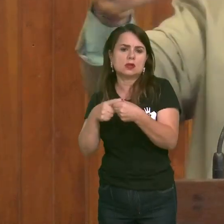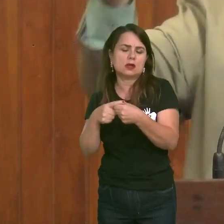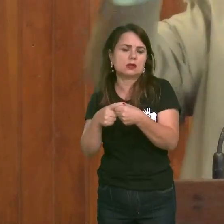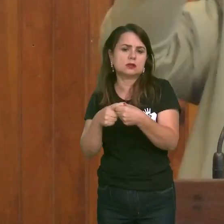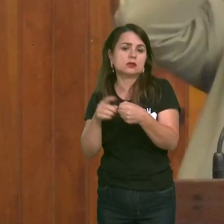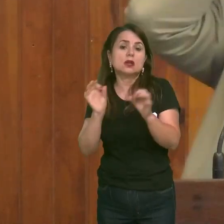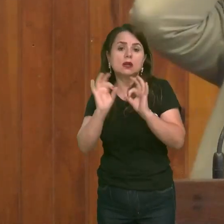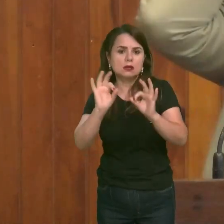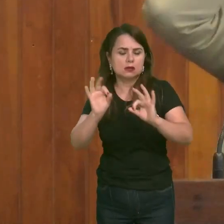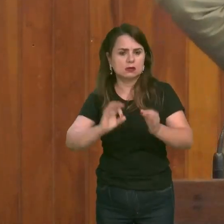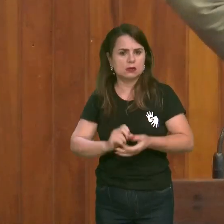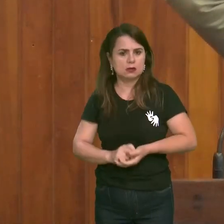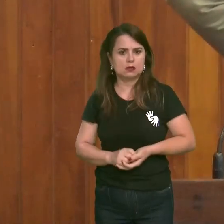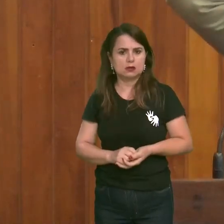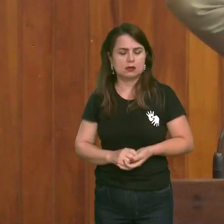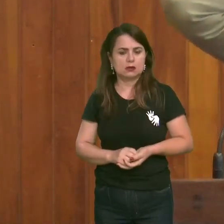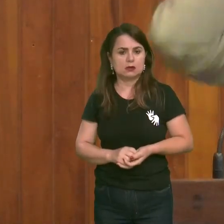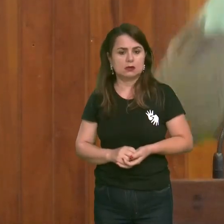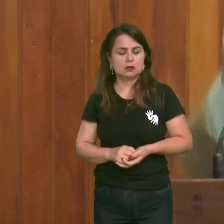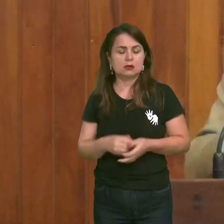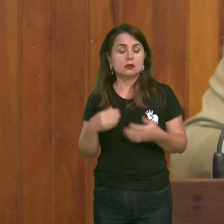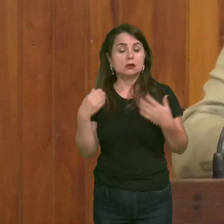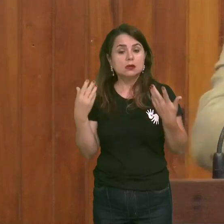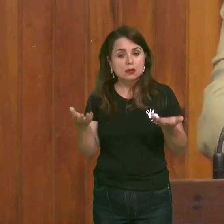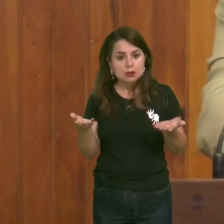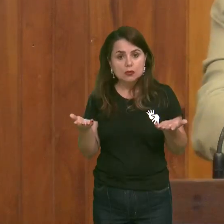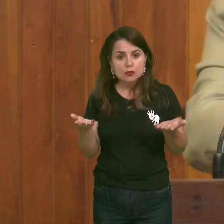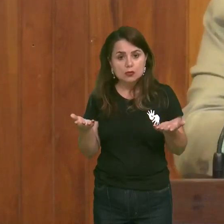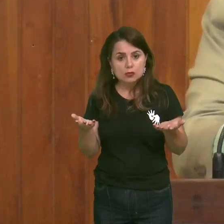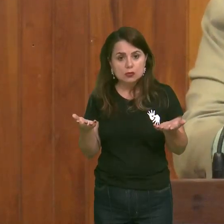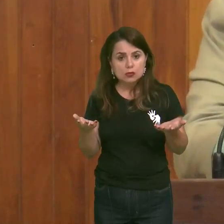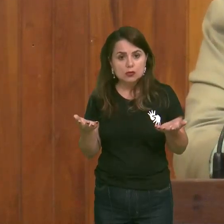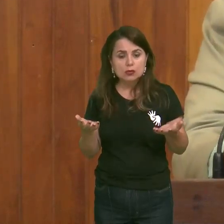do atual do atual governo